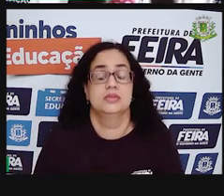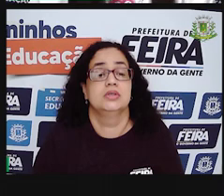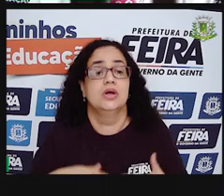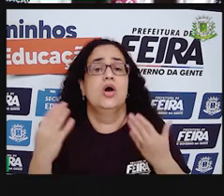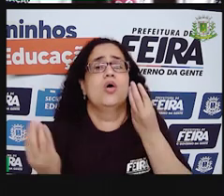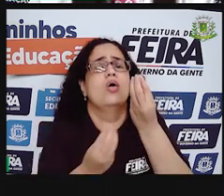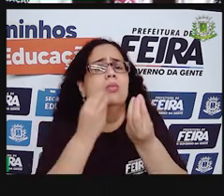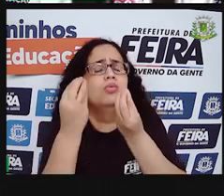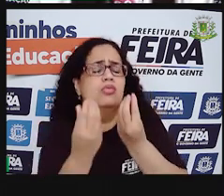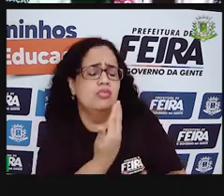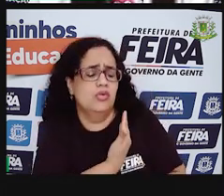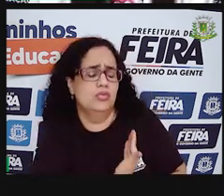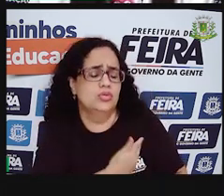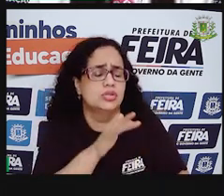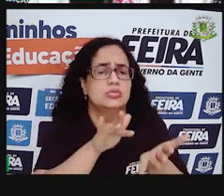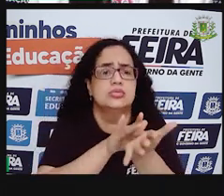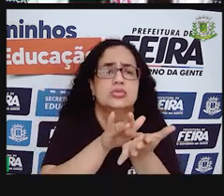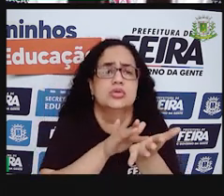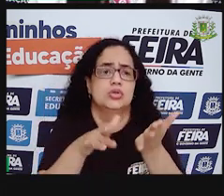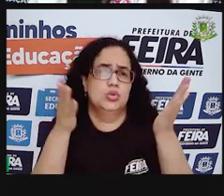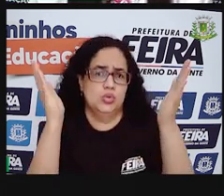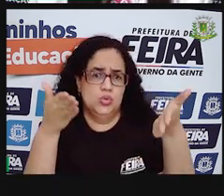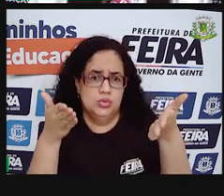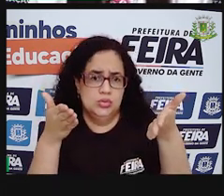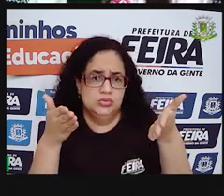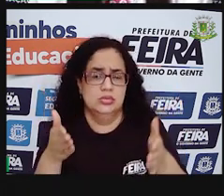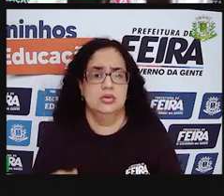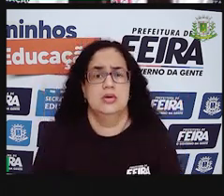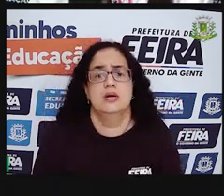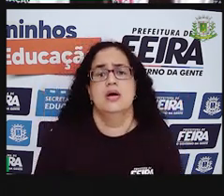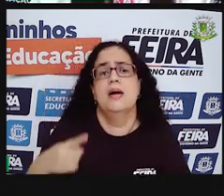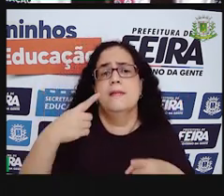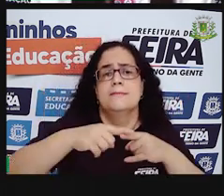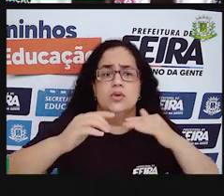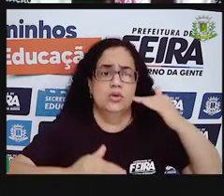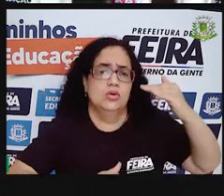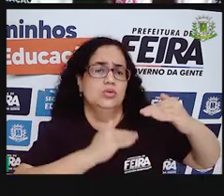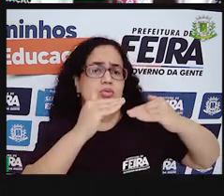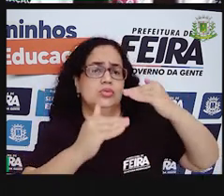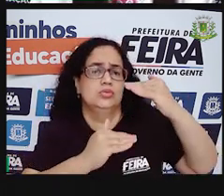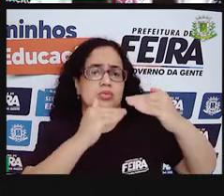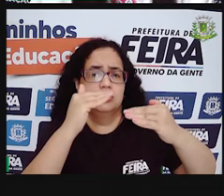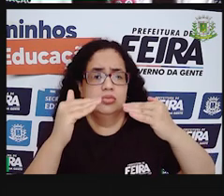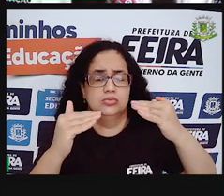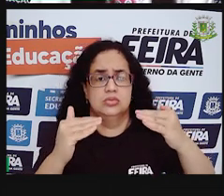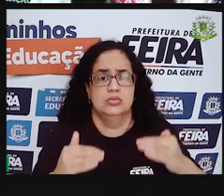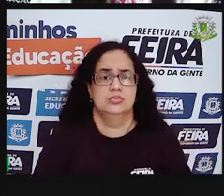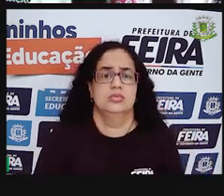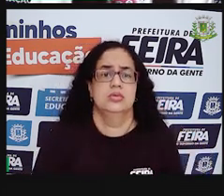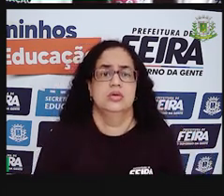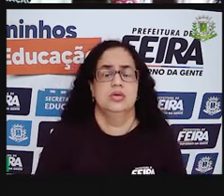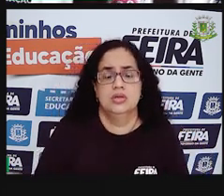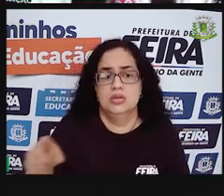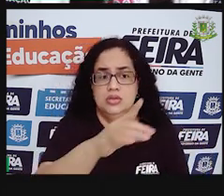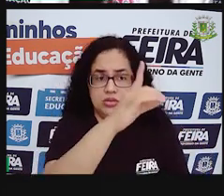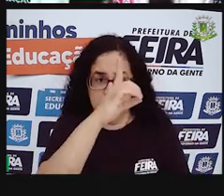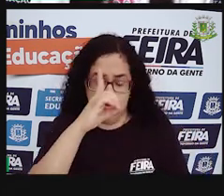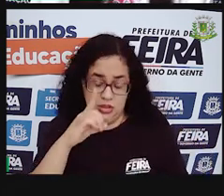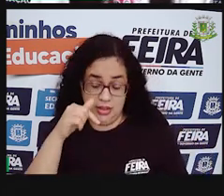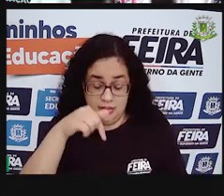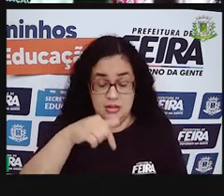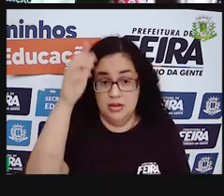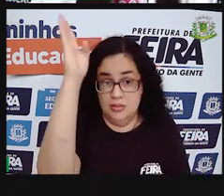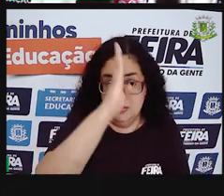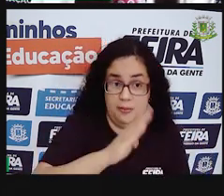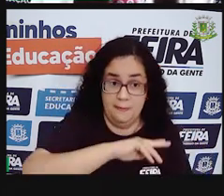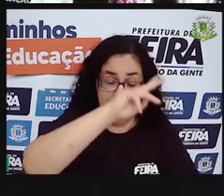E aí, como é que vivem os ciganos atualmente, né? Porque esse processo de quando os ciganos começaram chegar, né, ao nosso